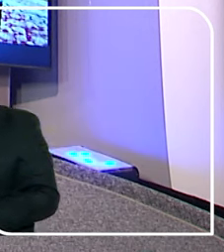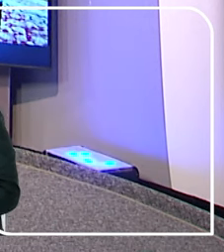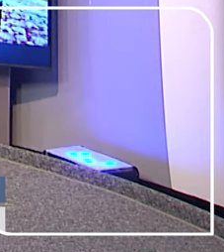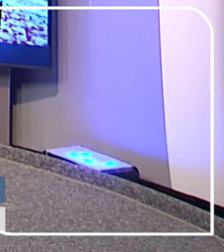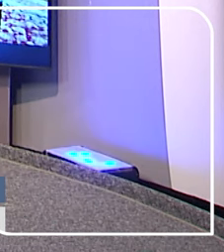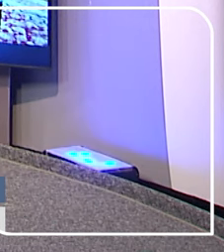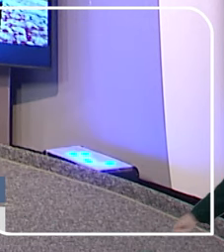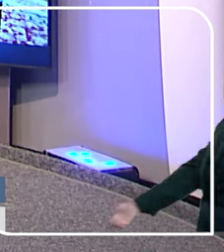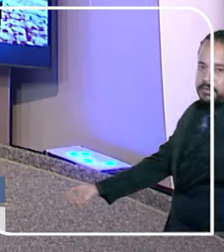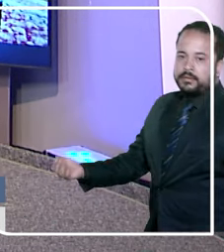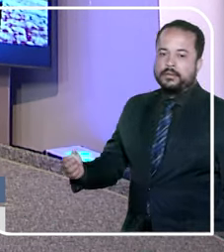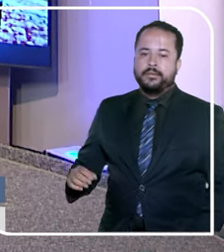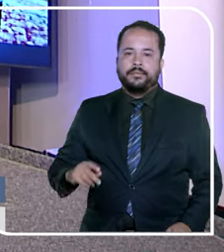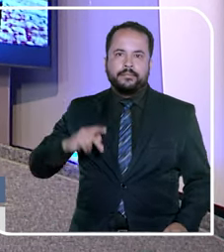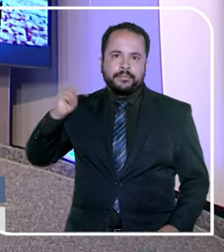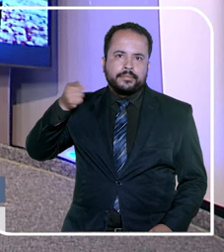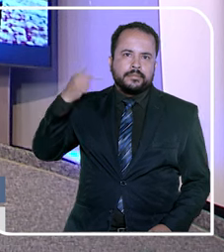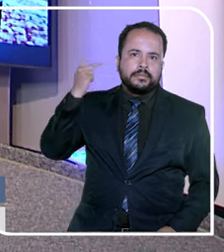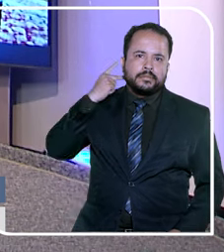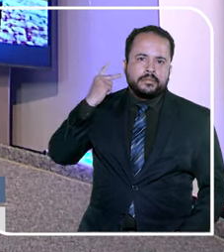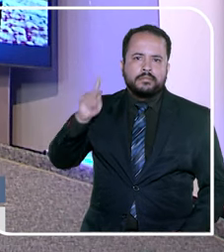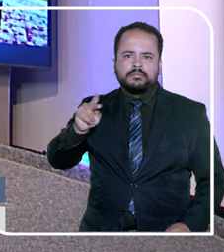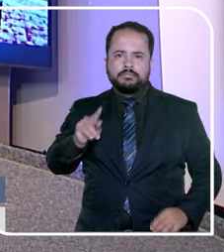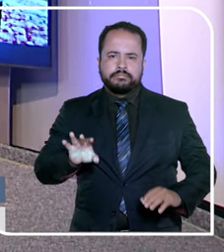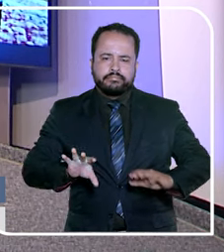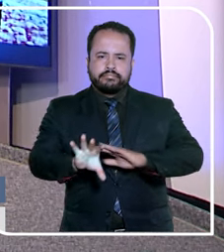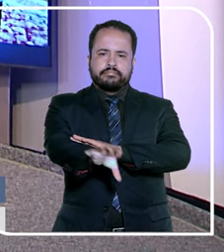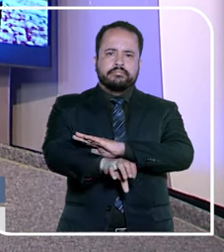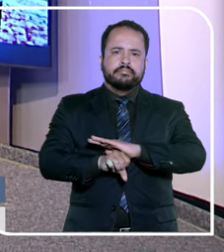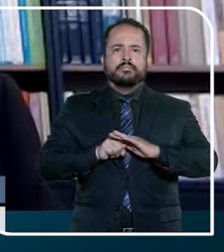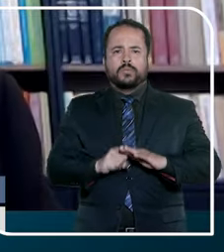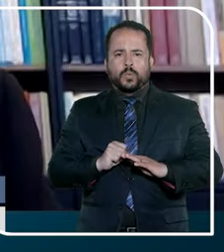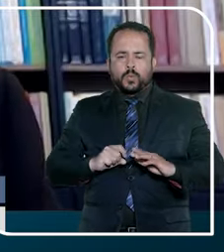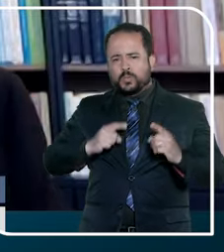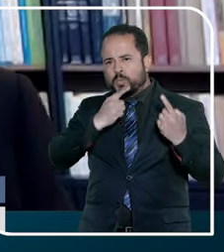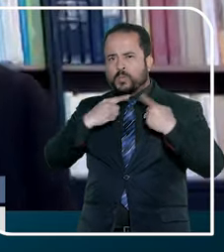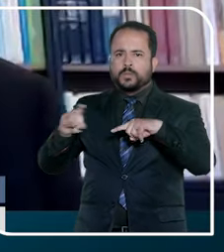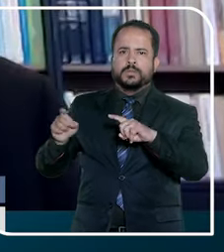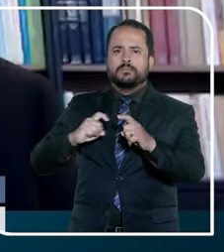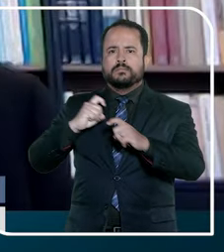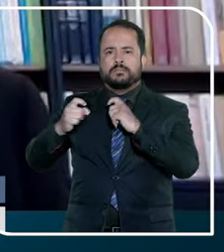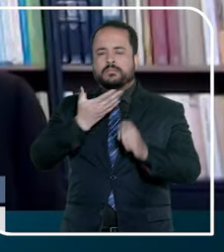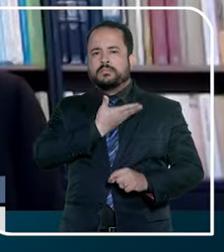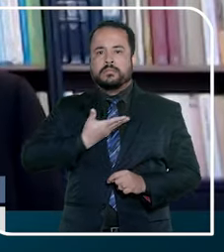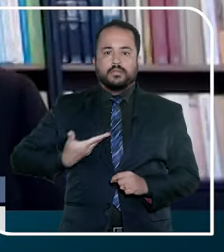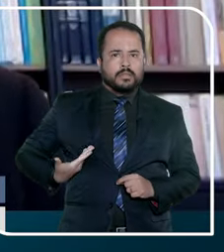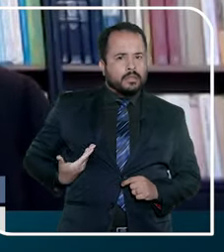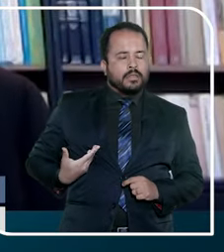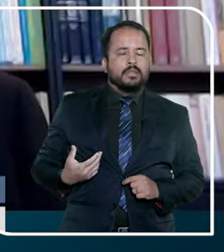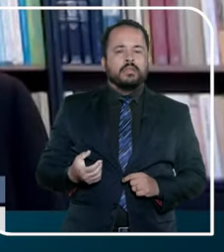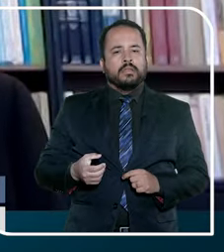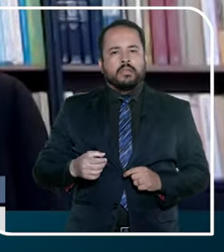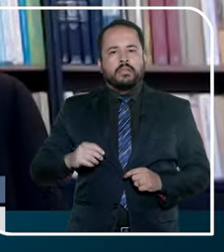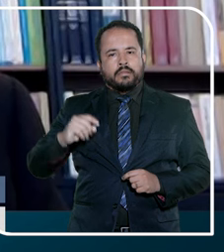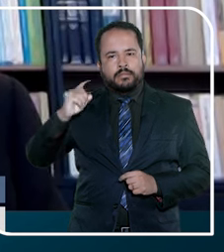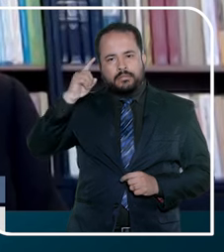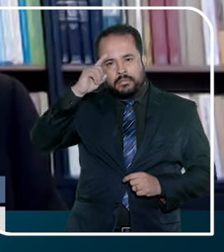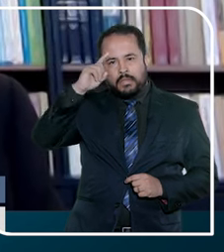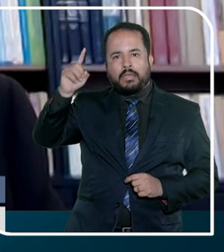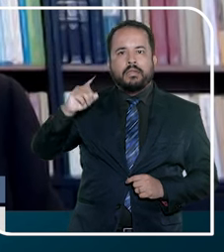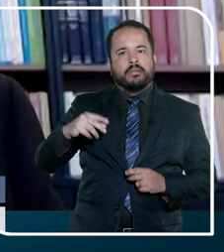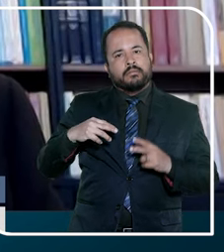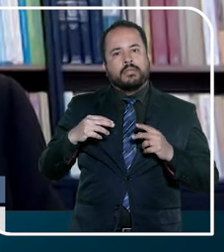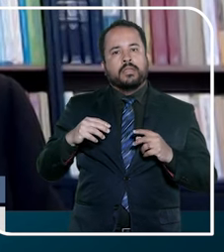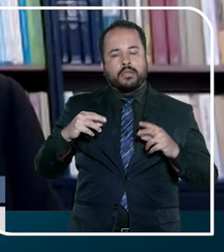procurador para o caso de se leonato praticado contra a administração pública é a mesma é a mesma ideia os crimes contra a administração pública